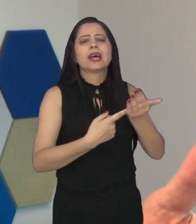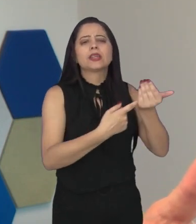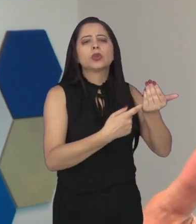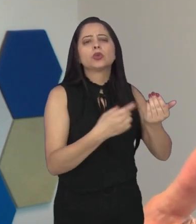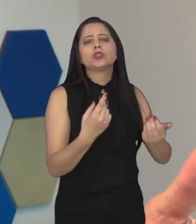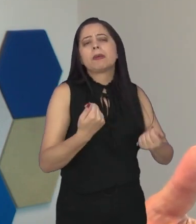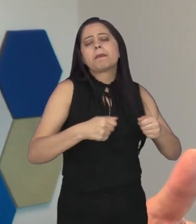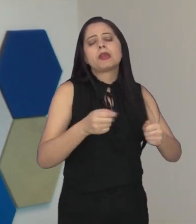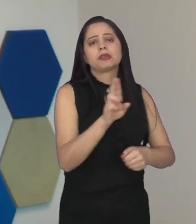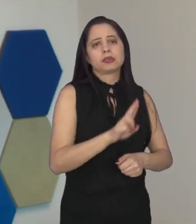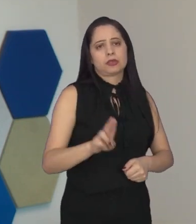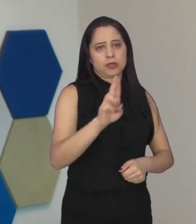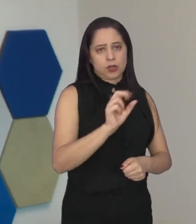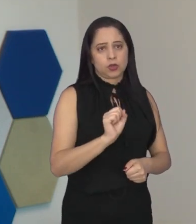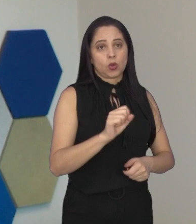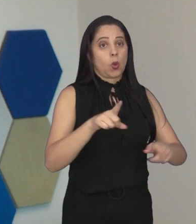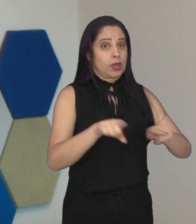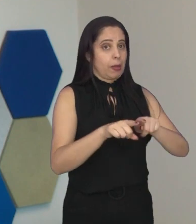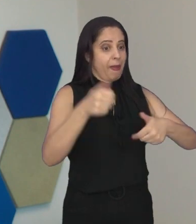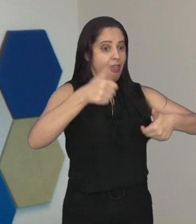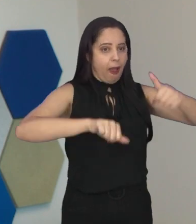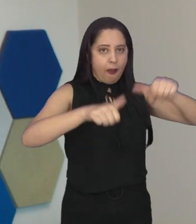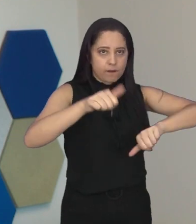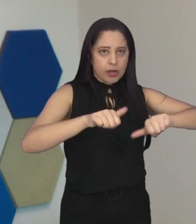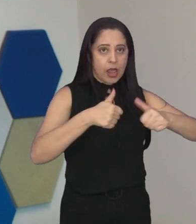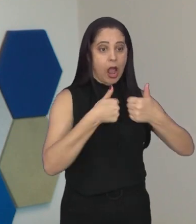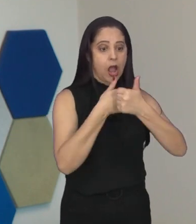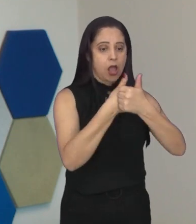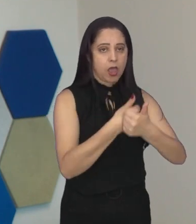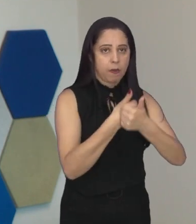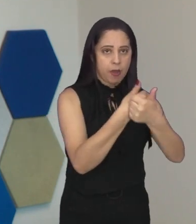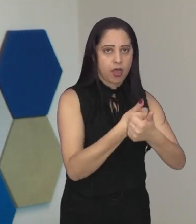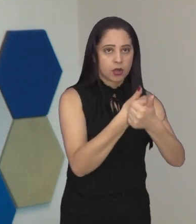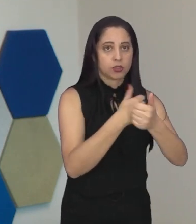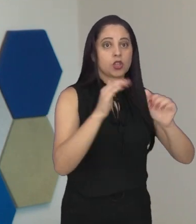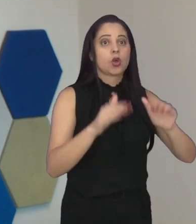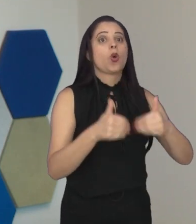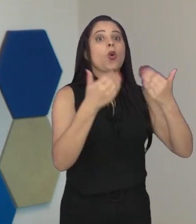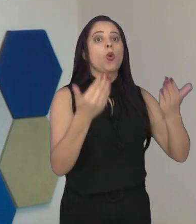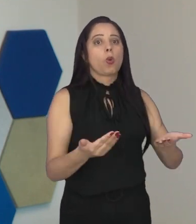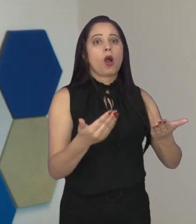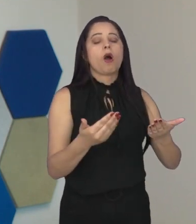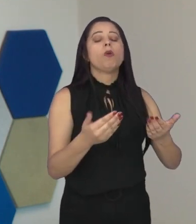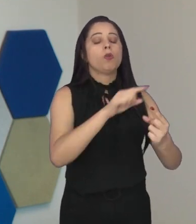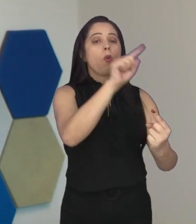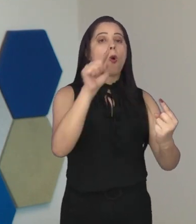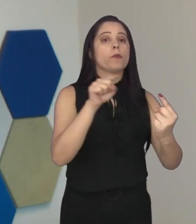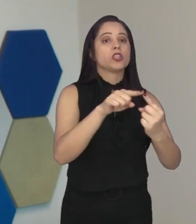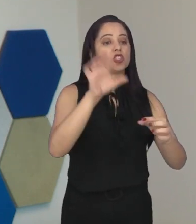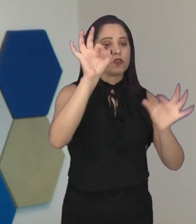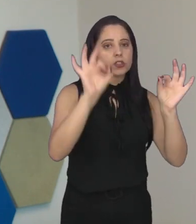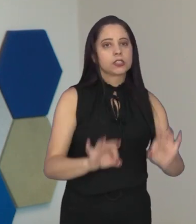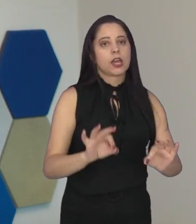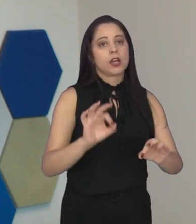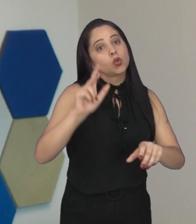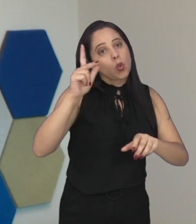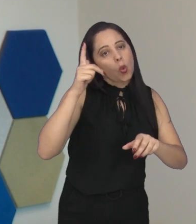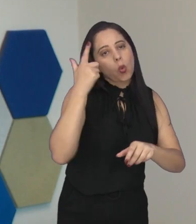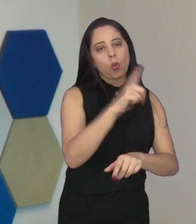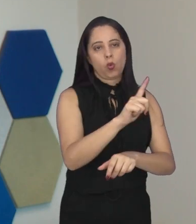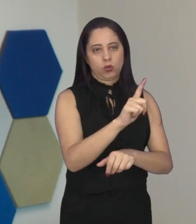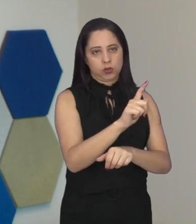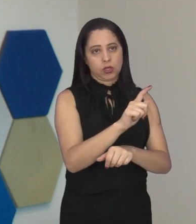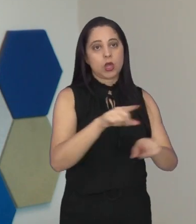alguma tecnologia. E, principalmente, avaliar e acompanhar qual está sendo o resultado